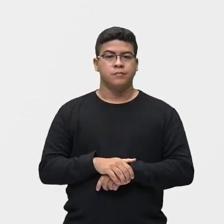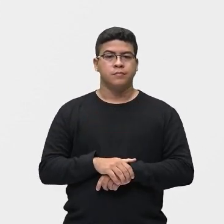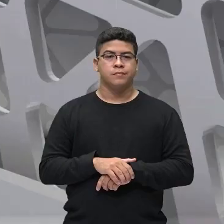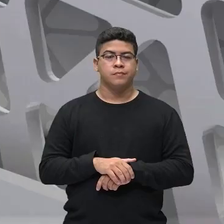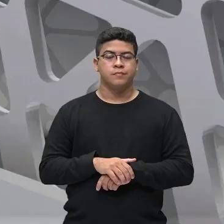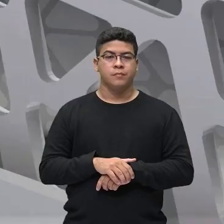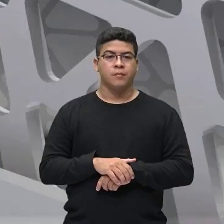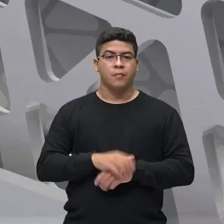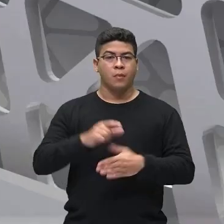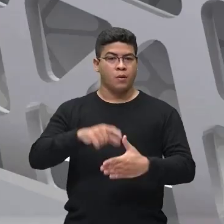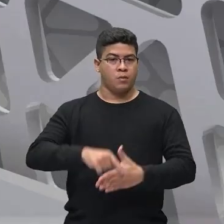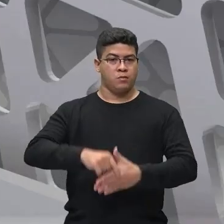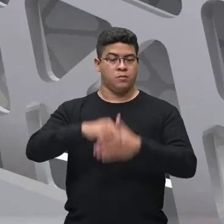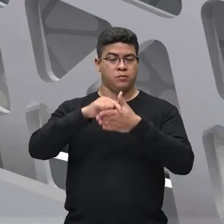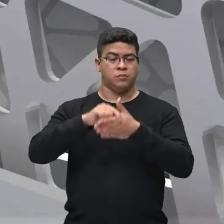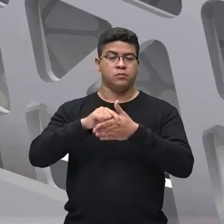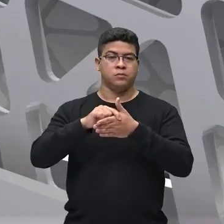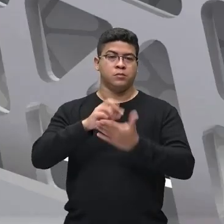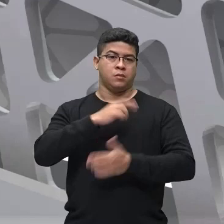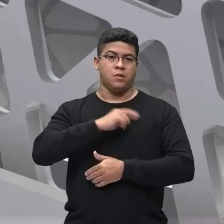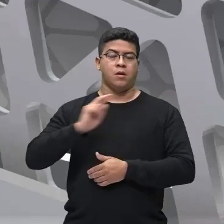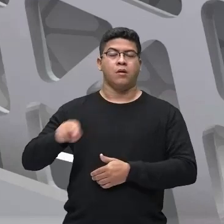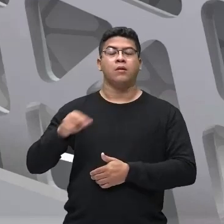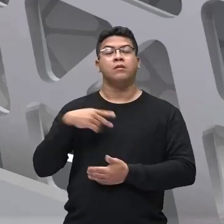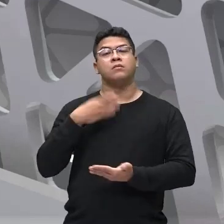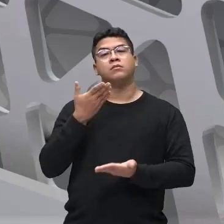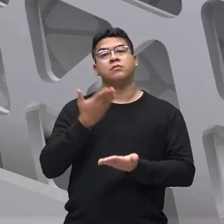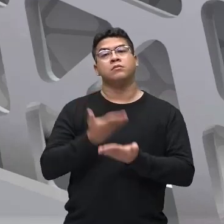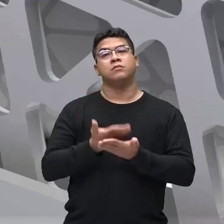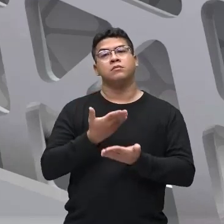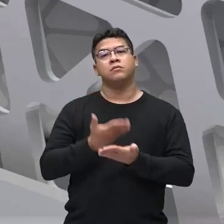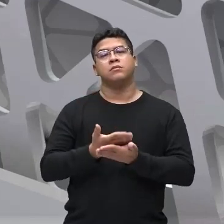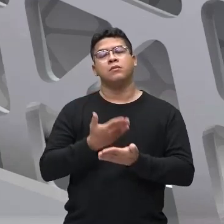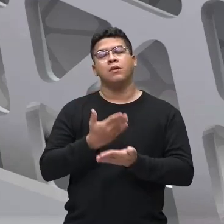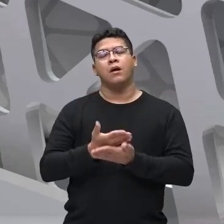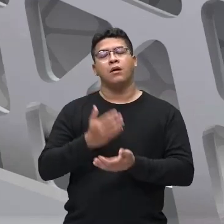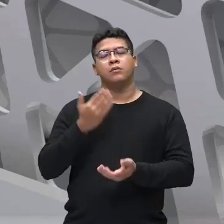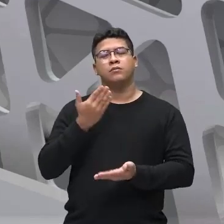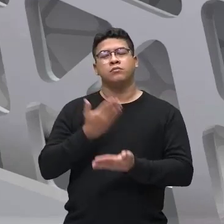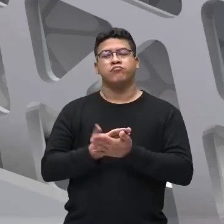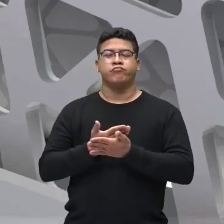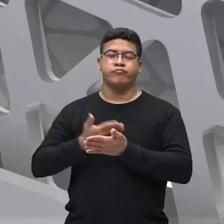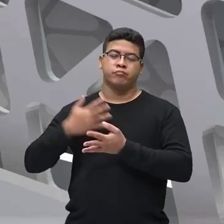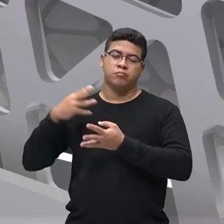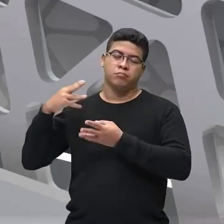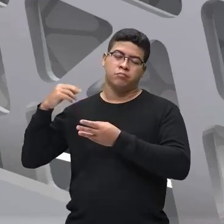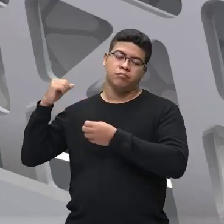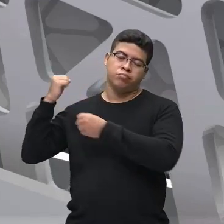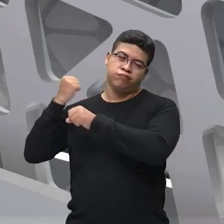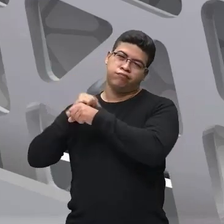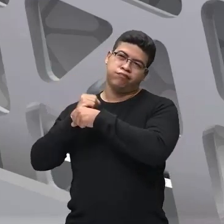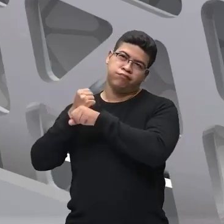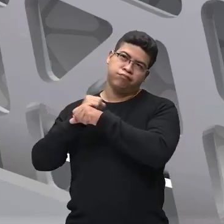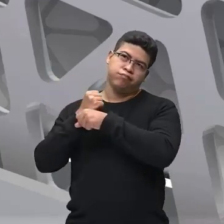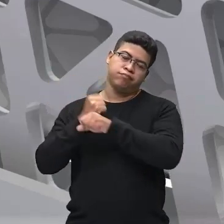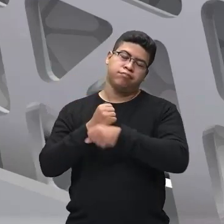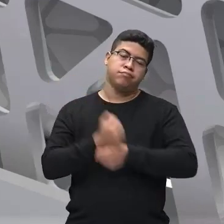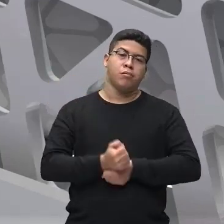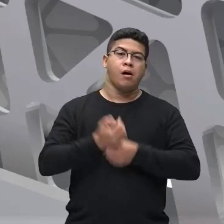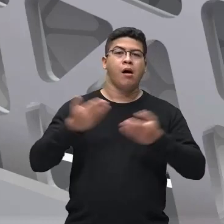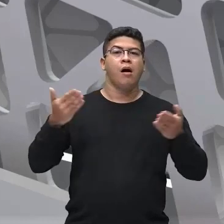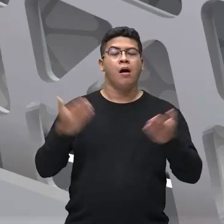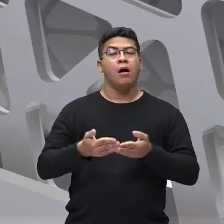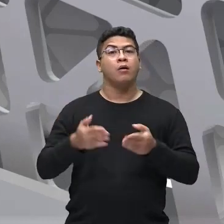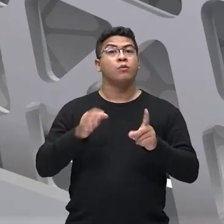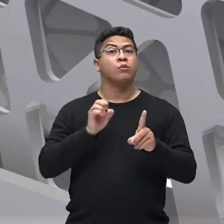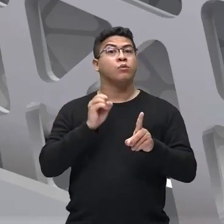O líder religioso, ele estuda durante muito tempo, a doutrina